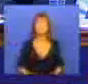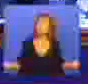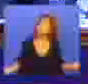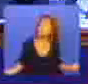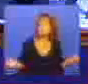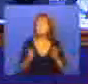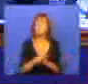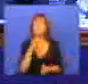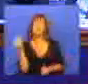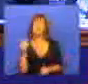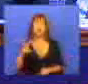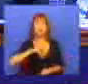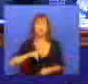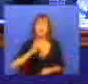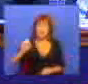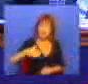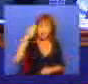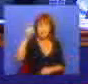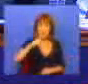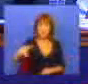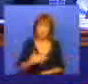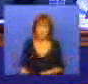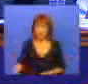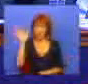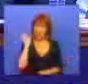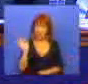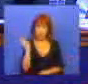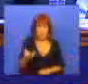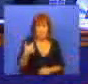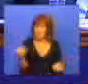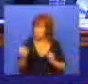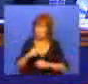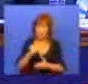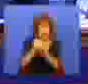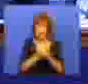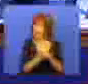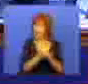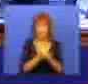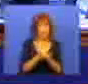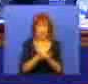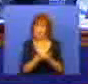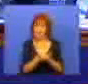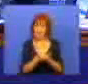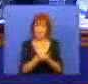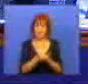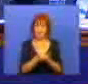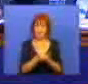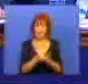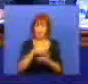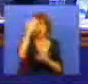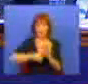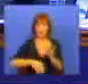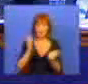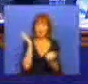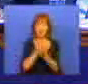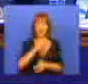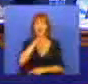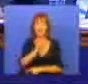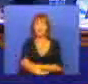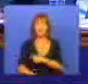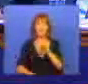Sem mais, os jovens portugueses, pela primeira vez em 14 anos, não têm qualquer apoio. O site diz